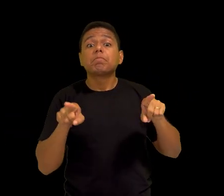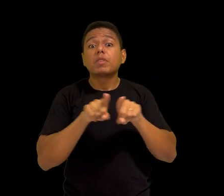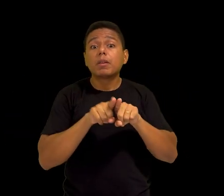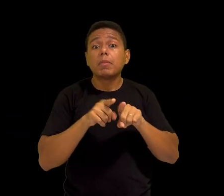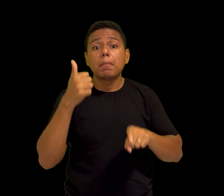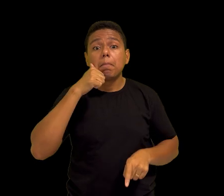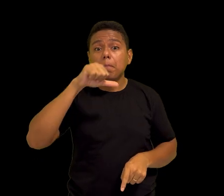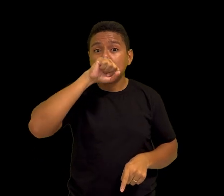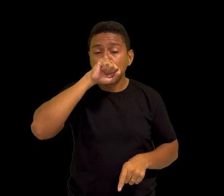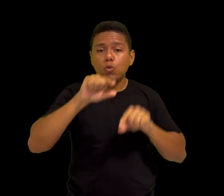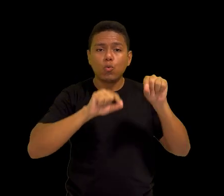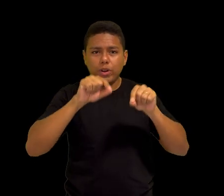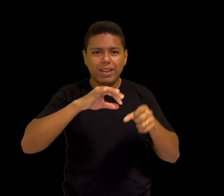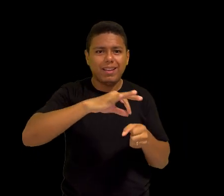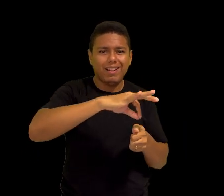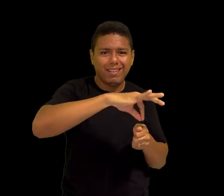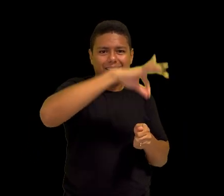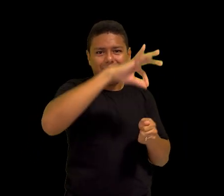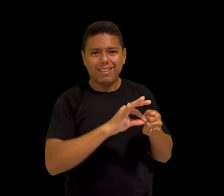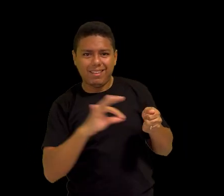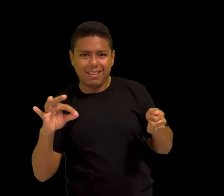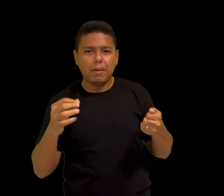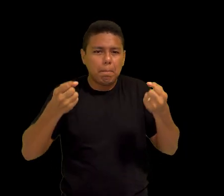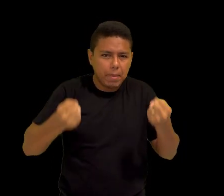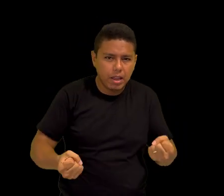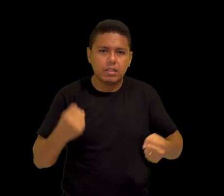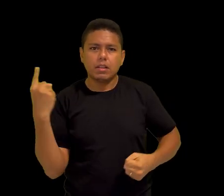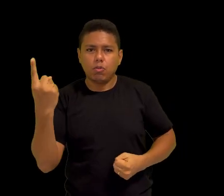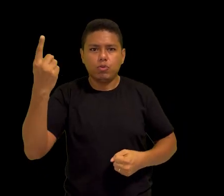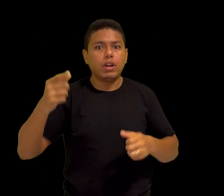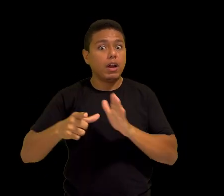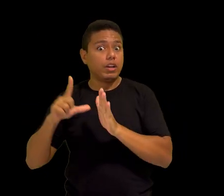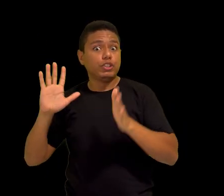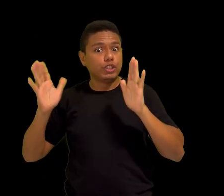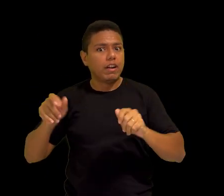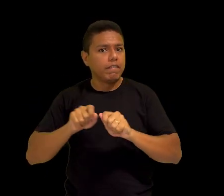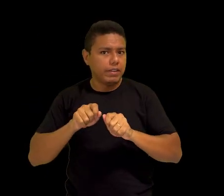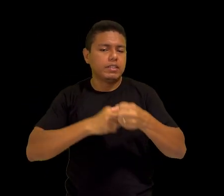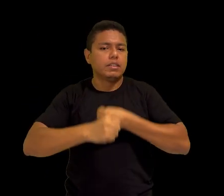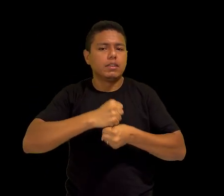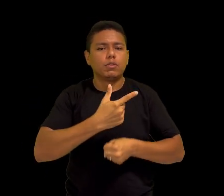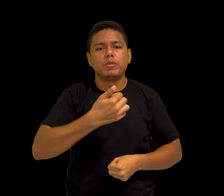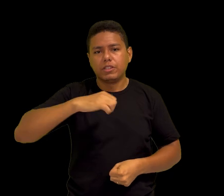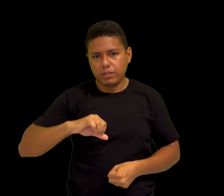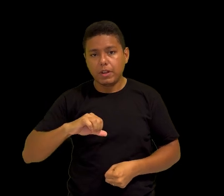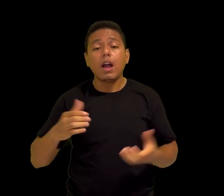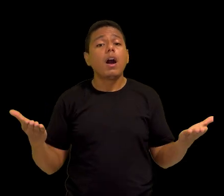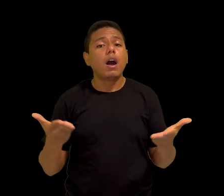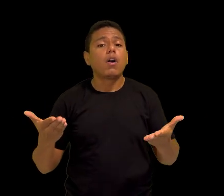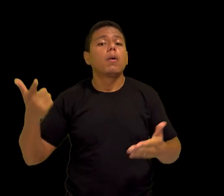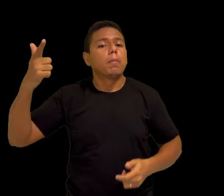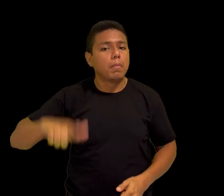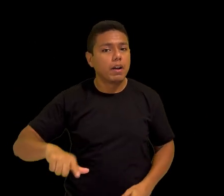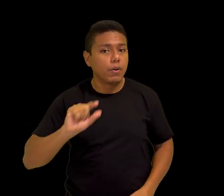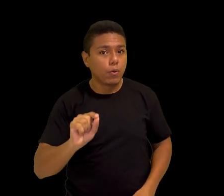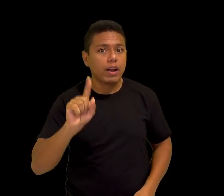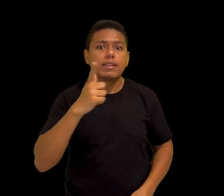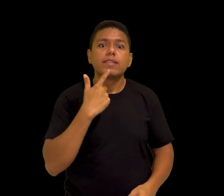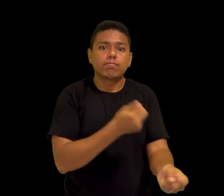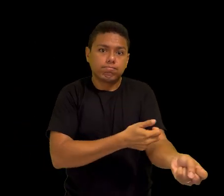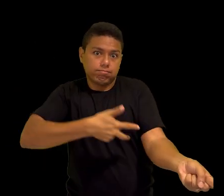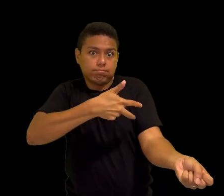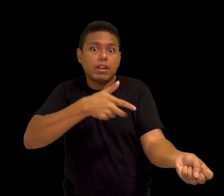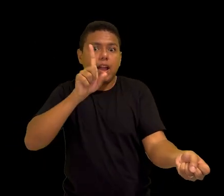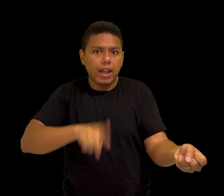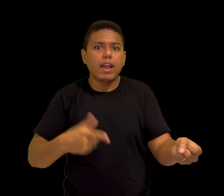biológicas dessas crianças, além da antropometria, né, a medida de peso e altura que a gente já fez em 2019, a gente também está agora fazendo coleta de sangue